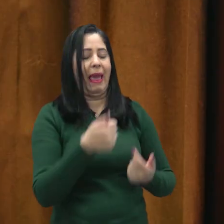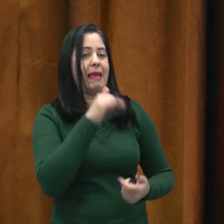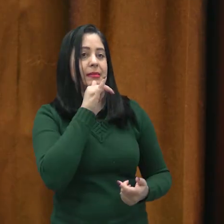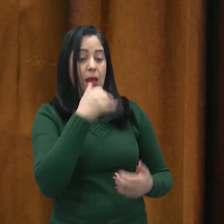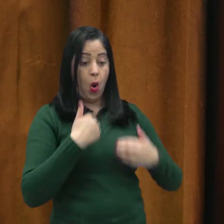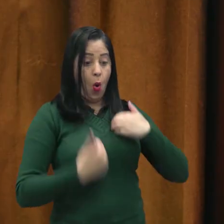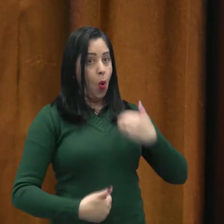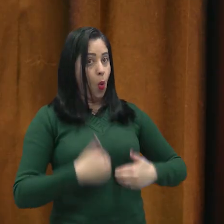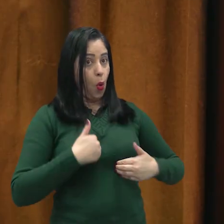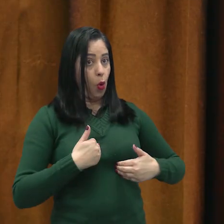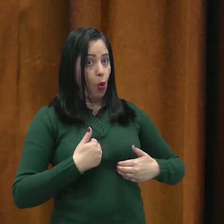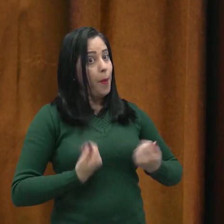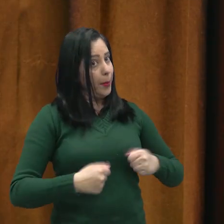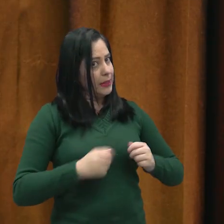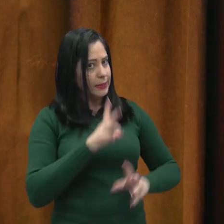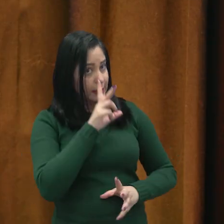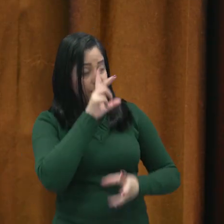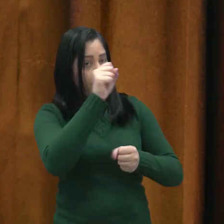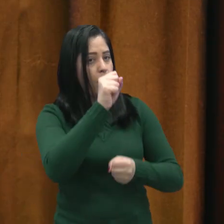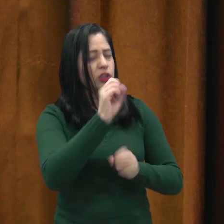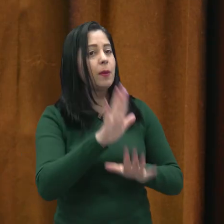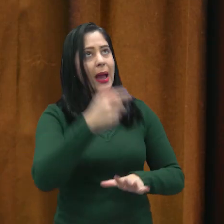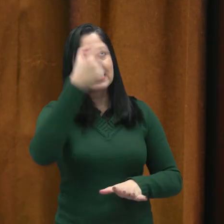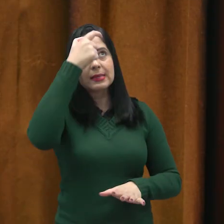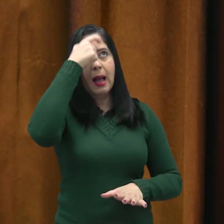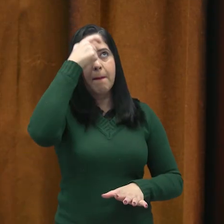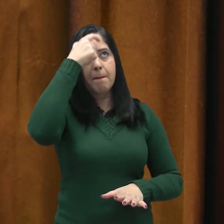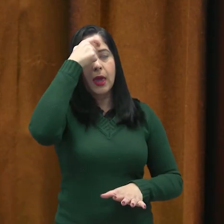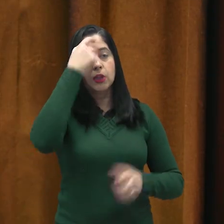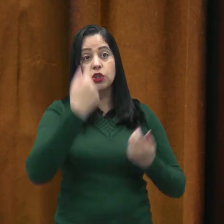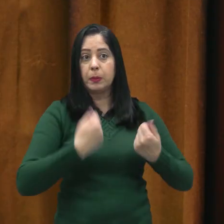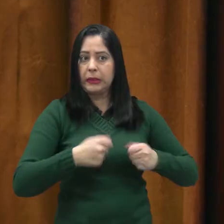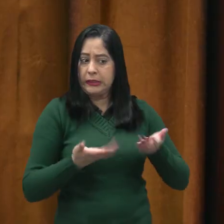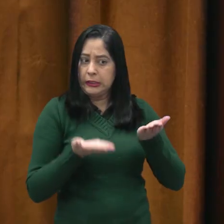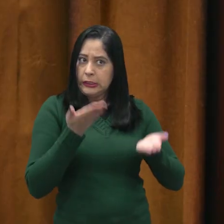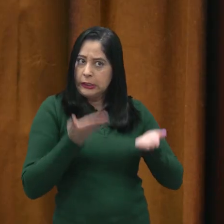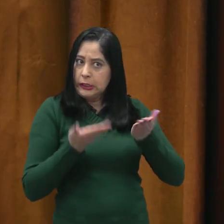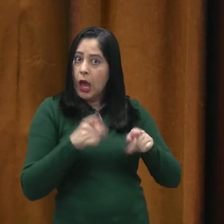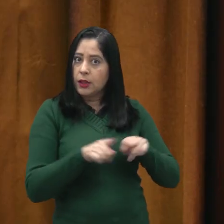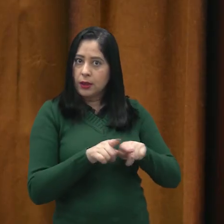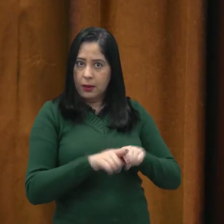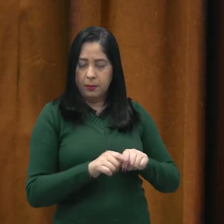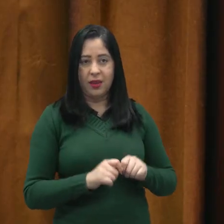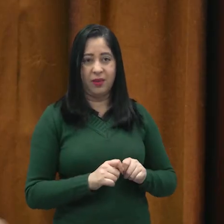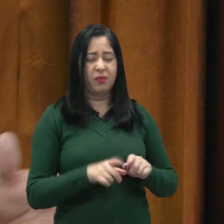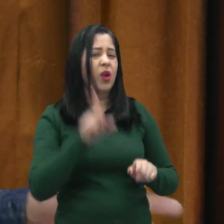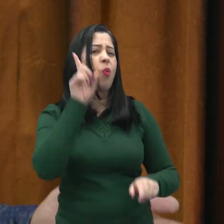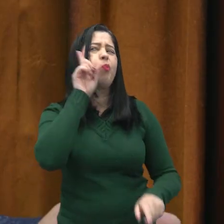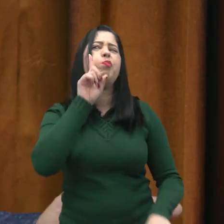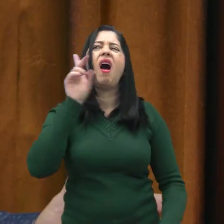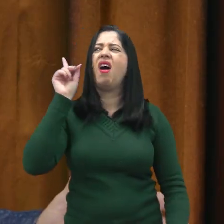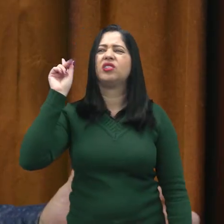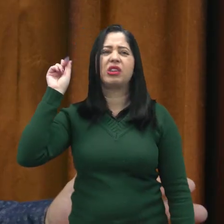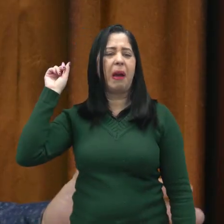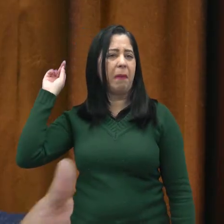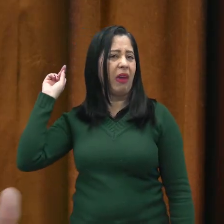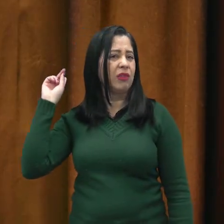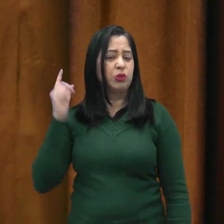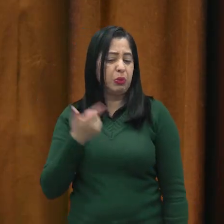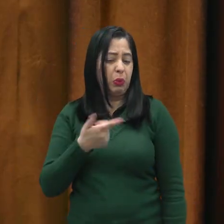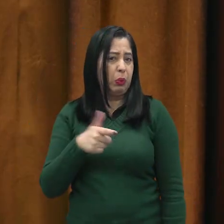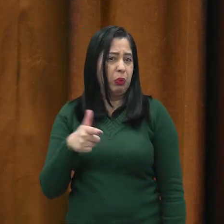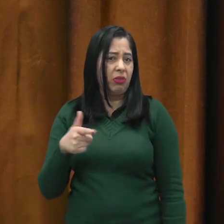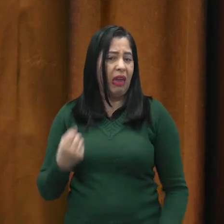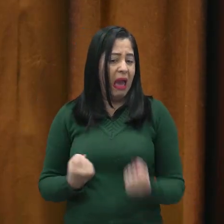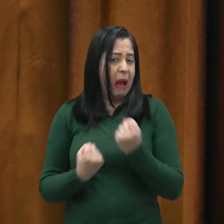né? Então isso é nítido que todo atleta, não que nem antigamente nós não